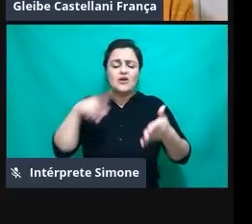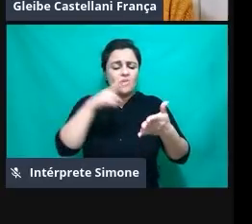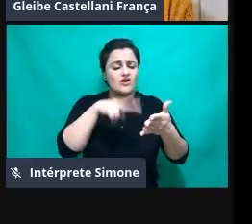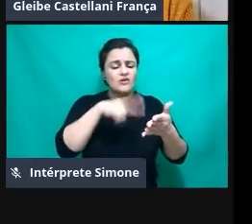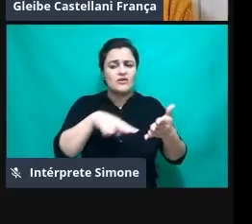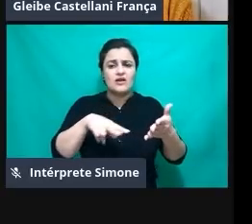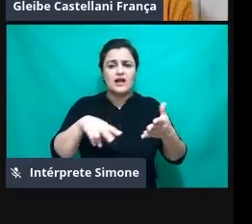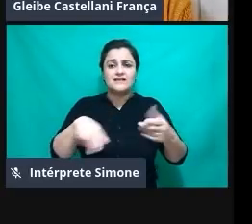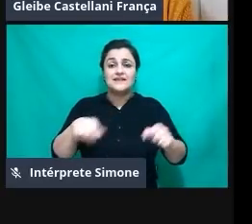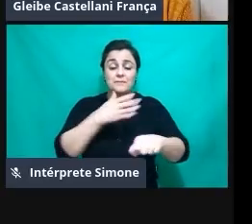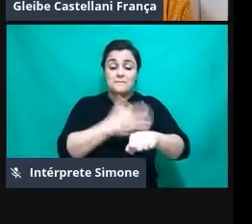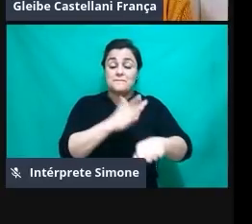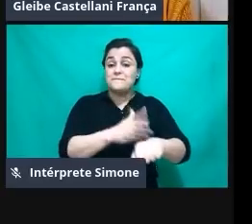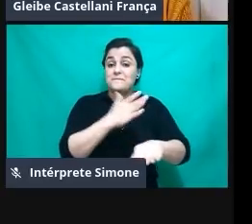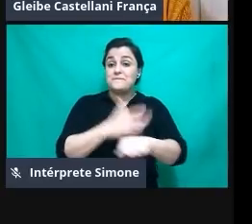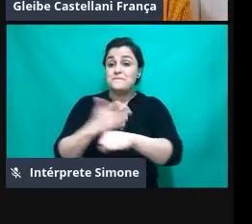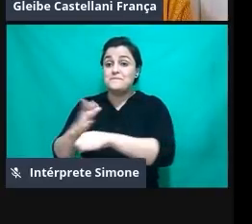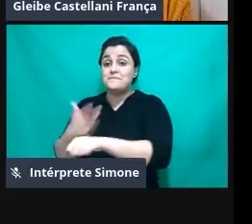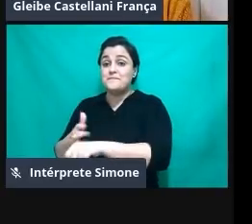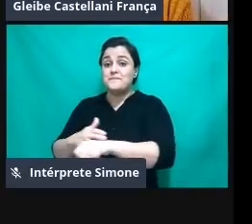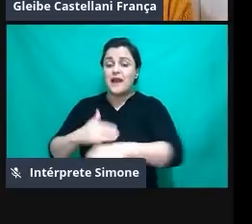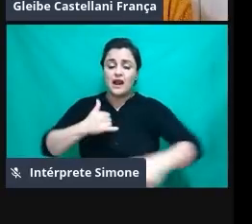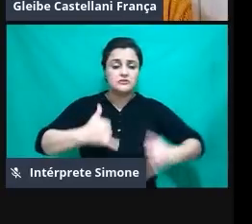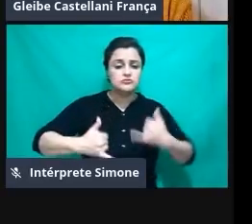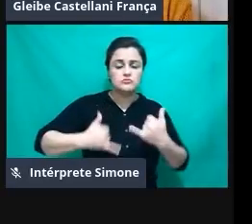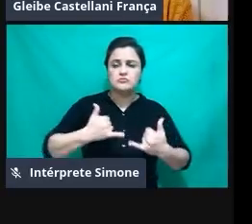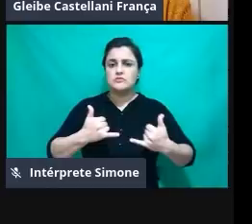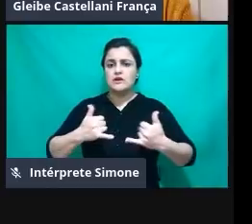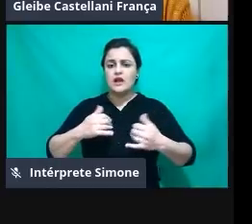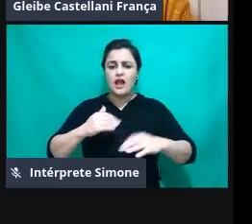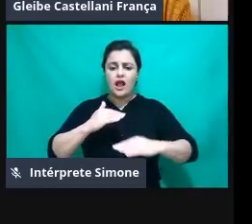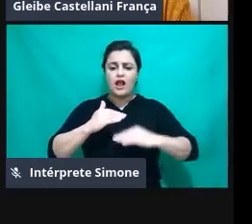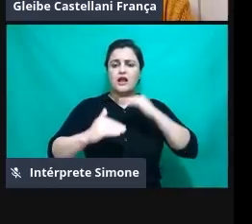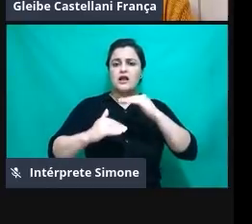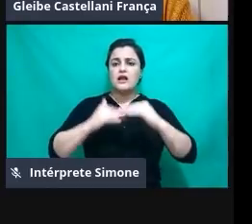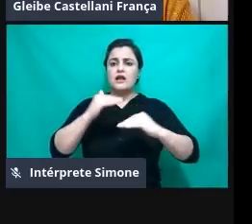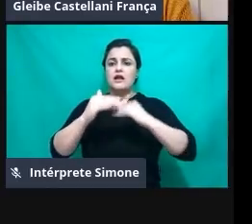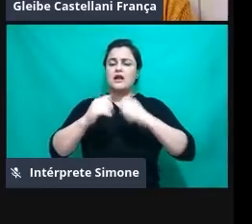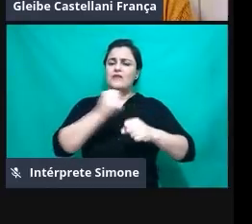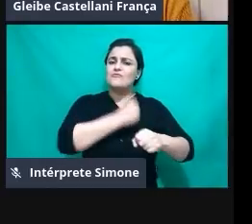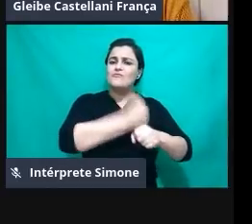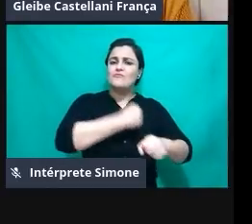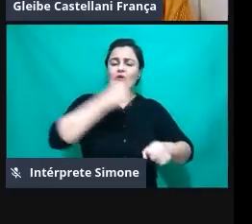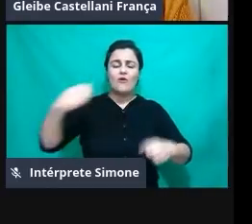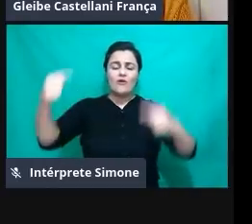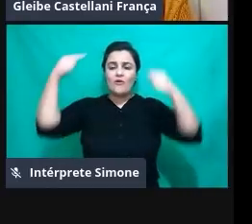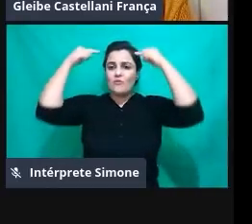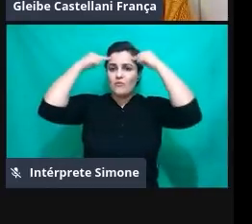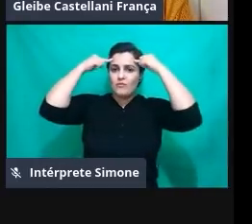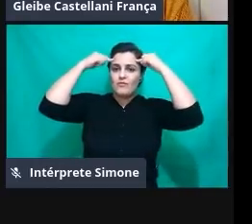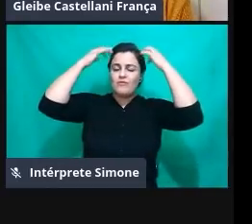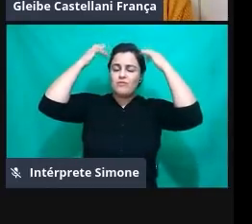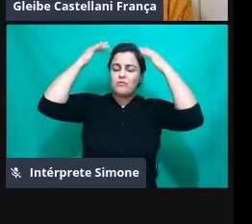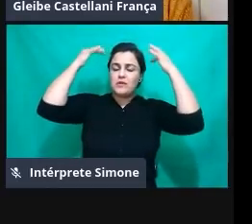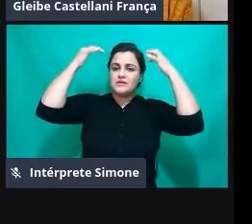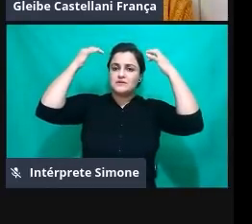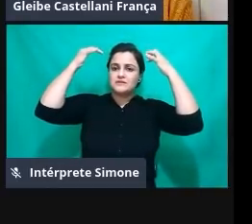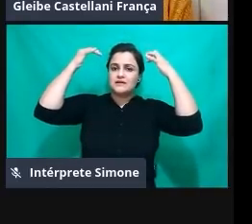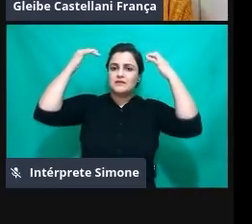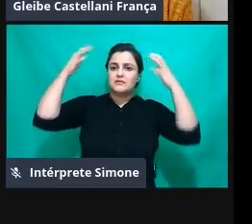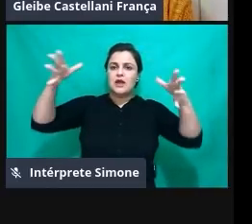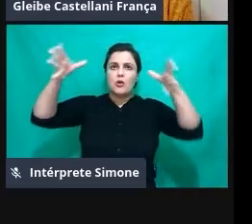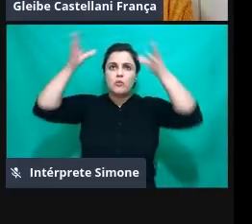com a matemática, nós temos que fazer o aluno construir esse pensamento, né? E com